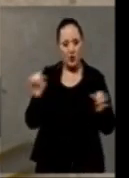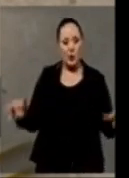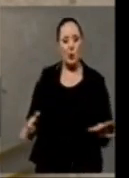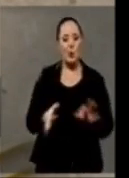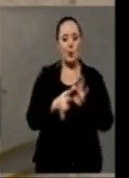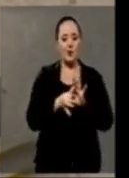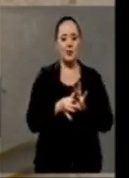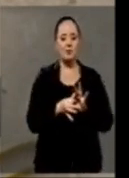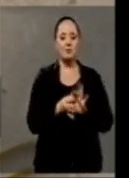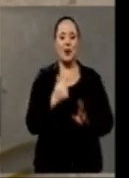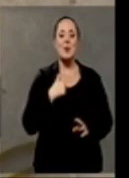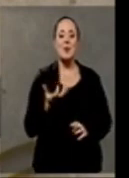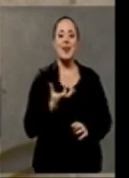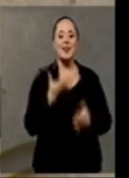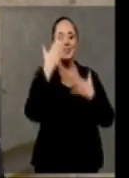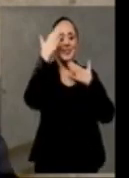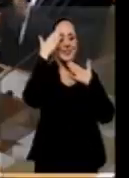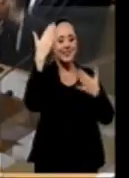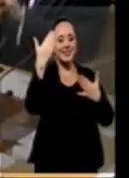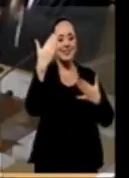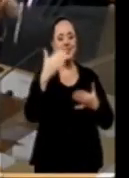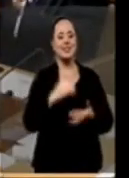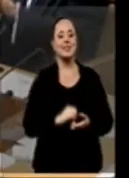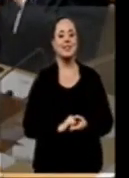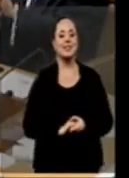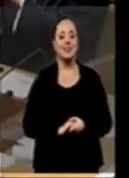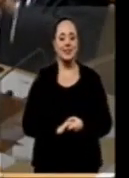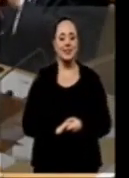são meus votos obrigado